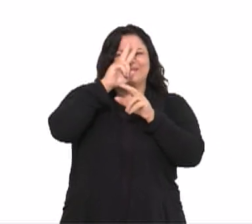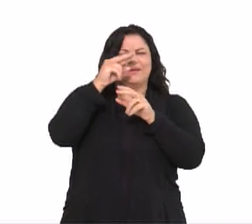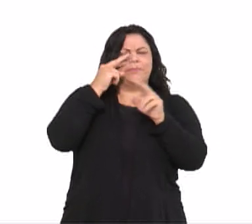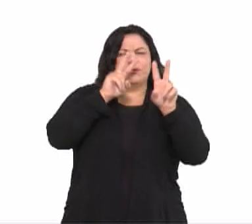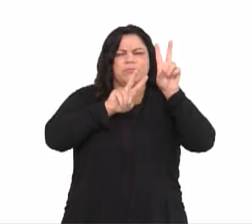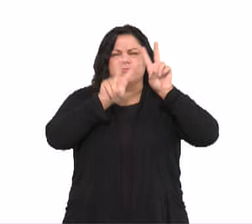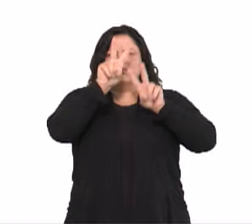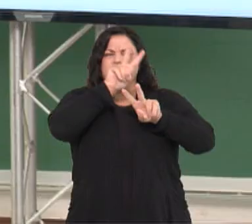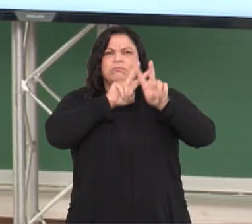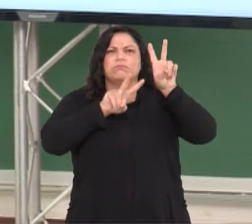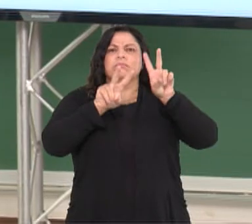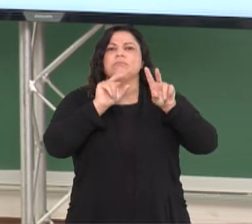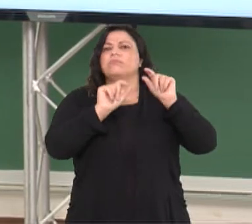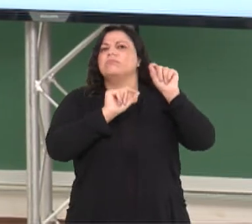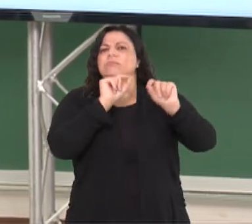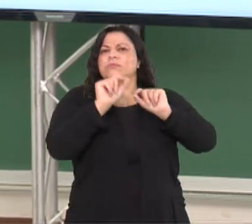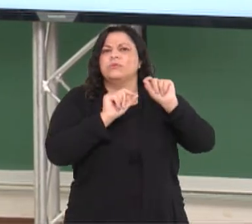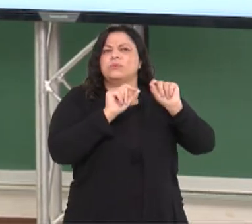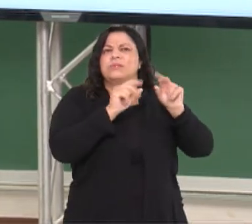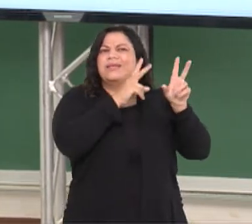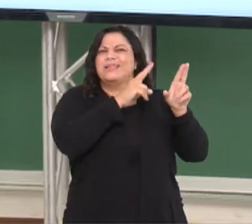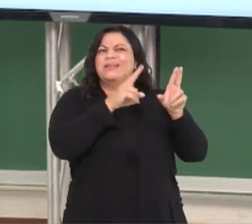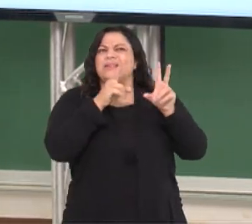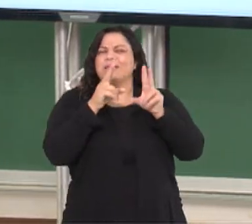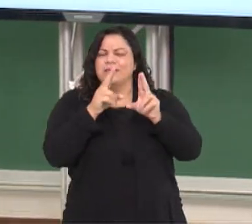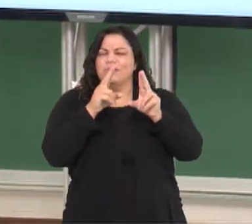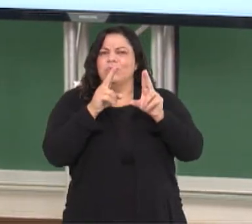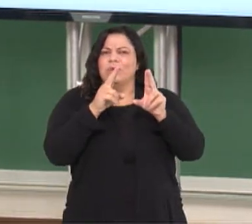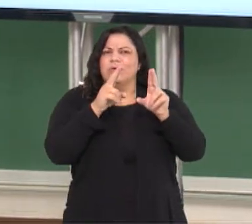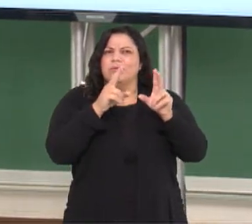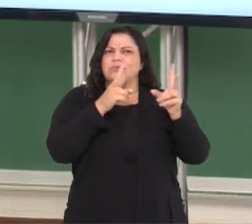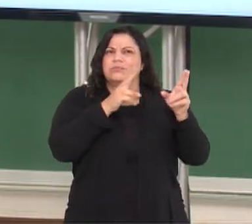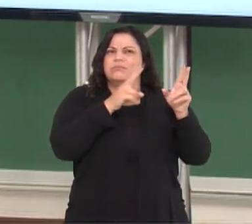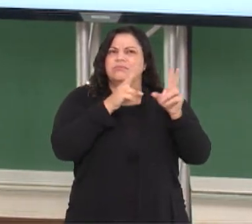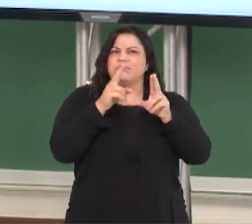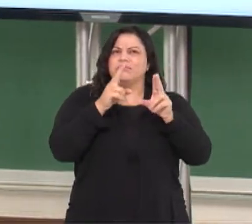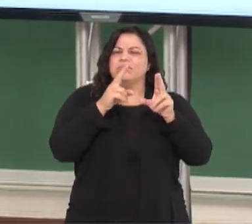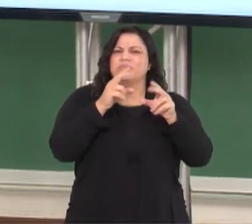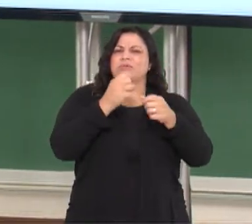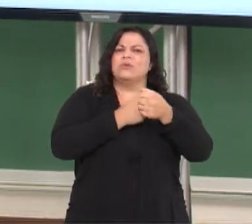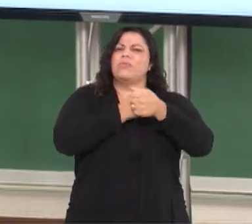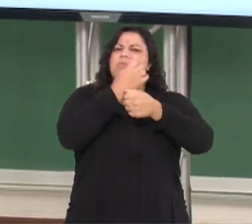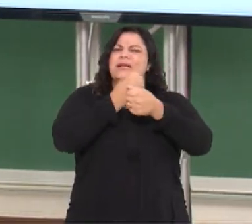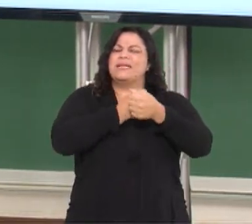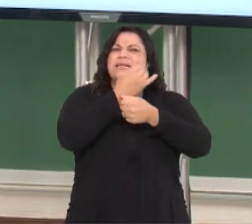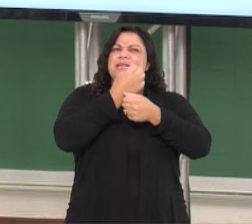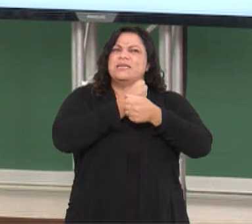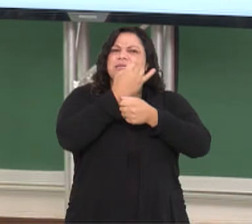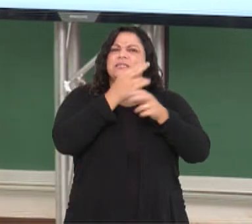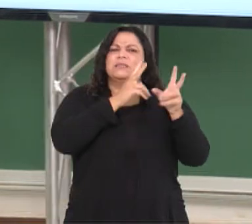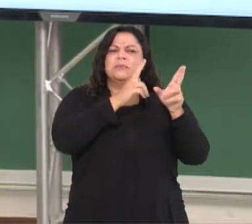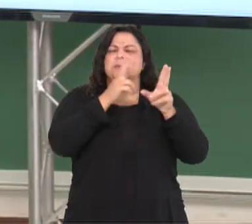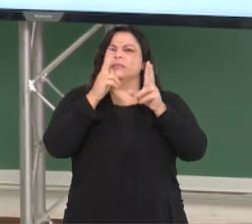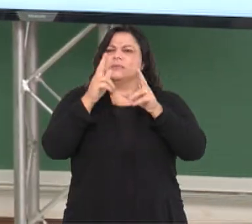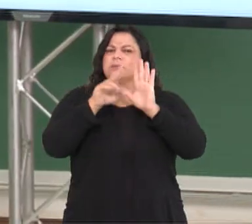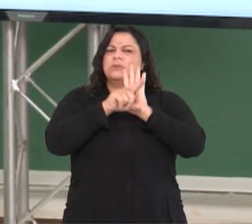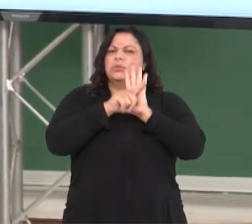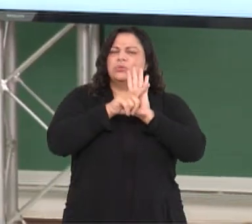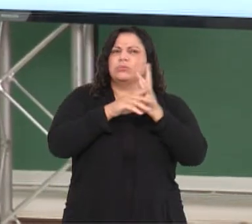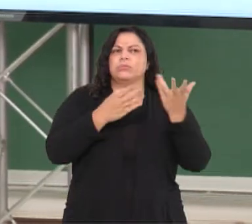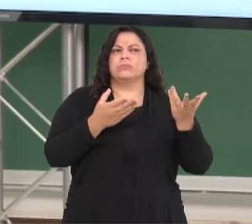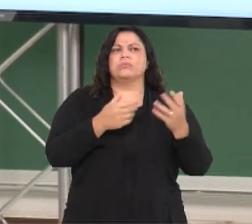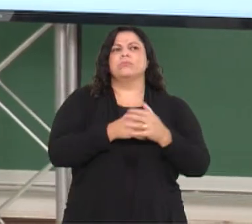olho lá aquele que está à frente da variável com o mesmo expoente e subtraio. Então, olha aqui.